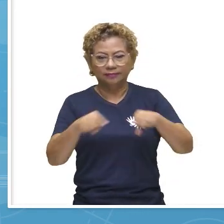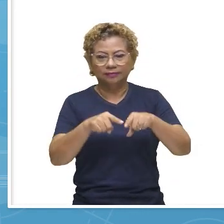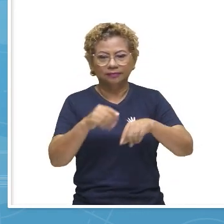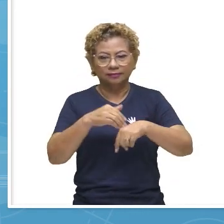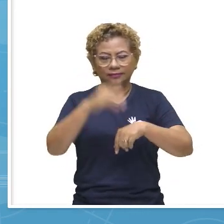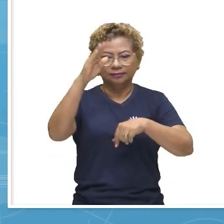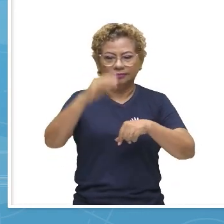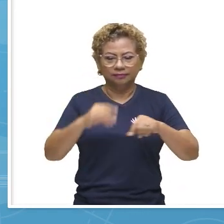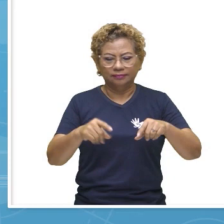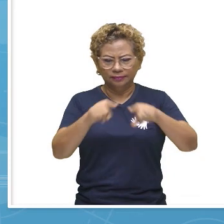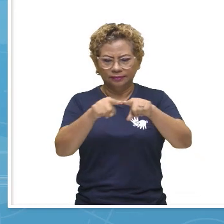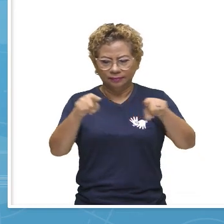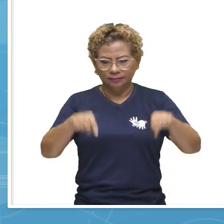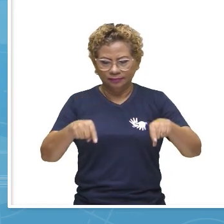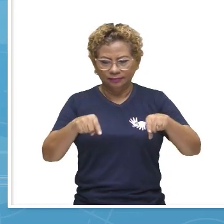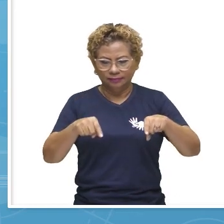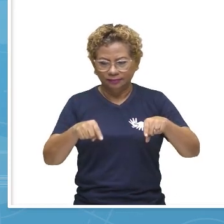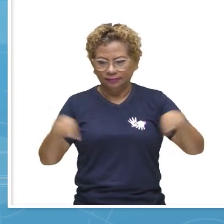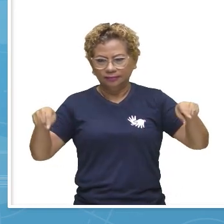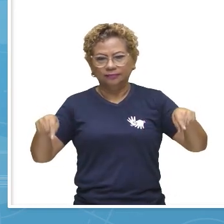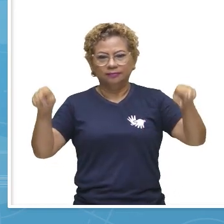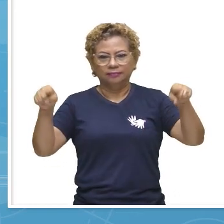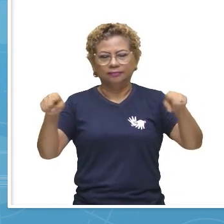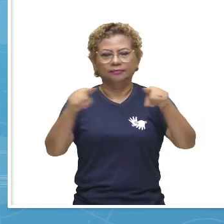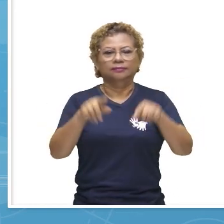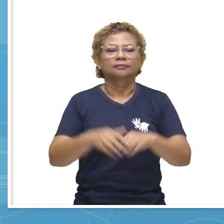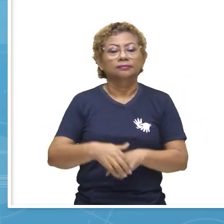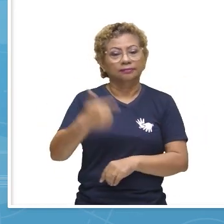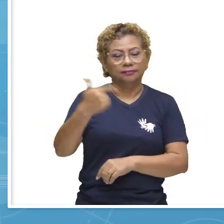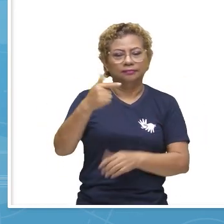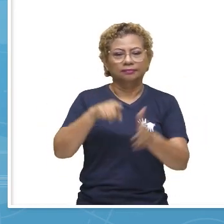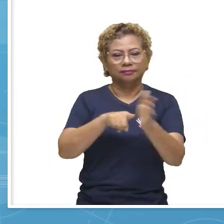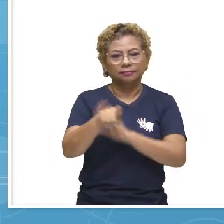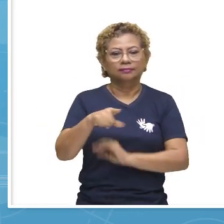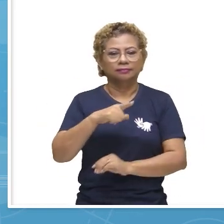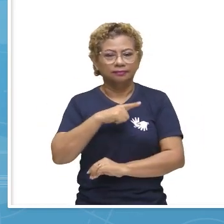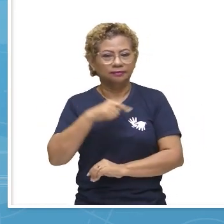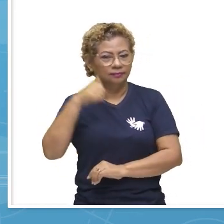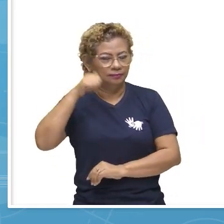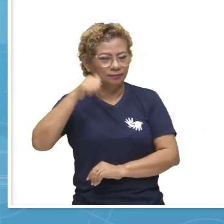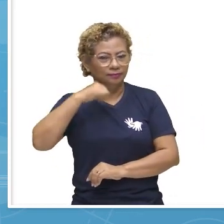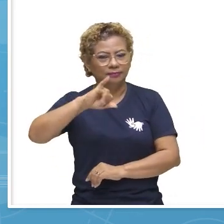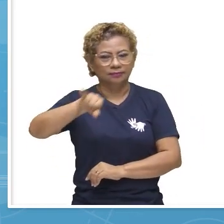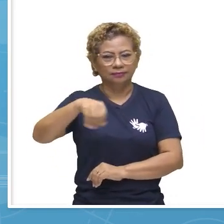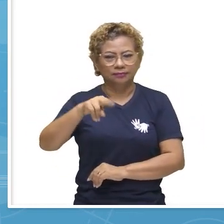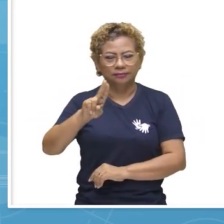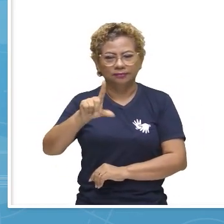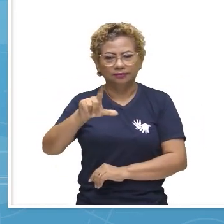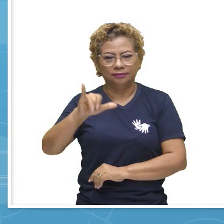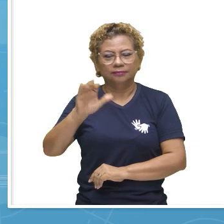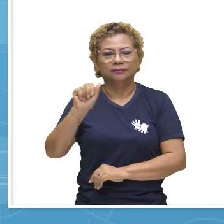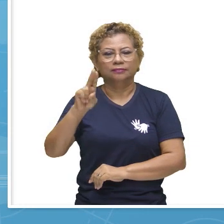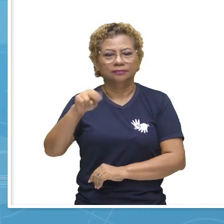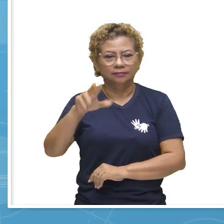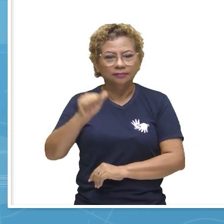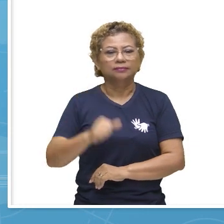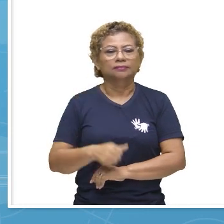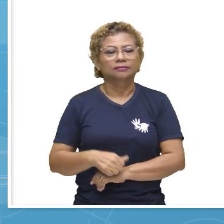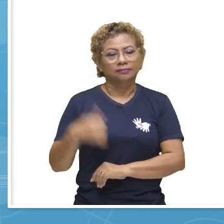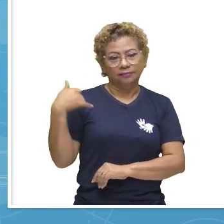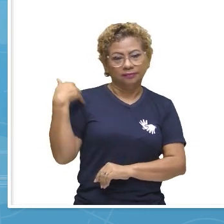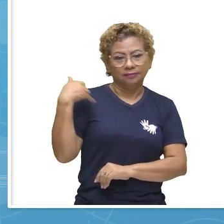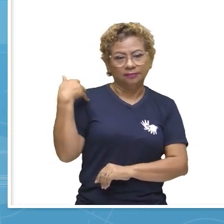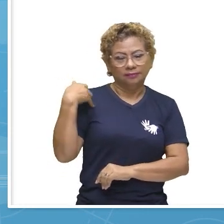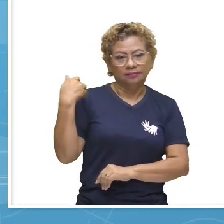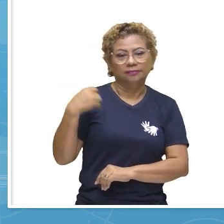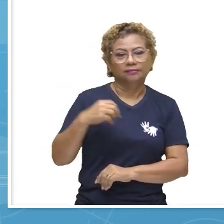do x. E a questão 2, tem aí a Juliana falando que o quadrado da idade dela menos o seu quíntuplo é